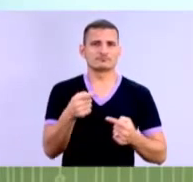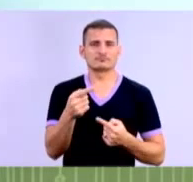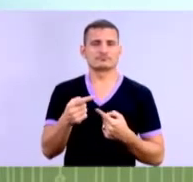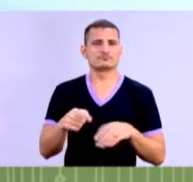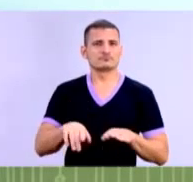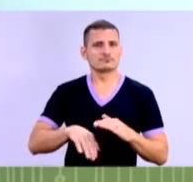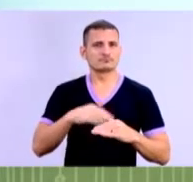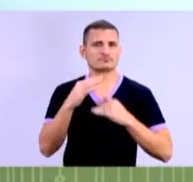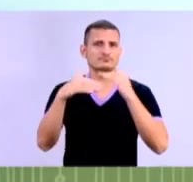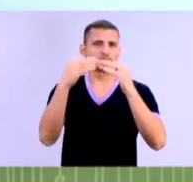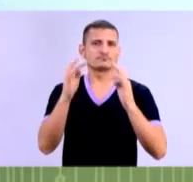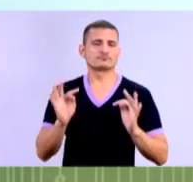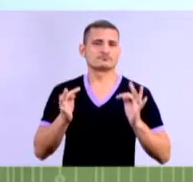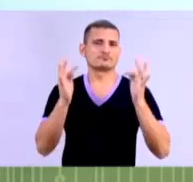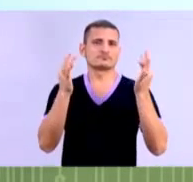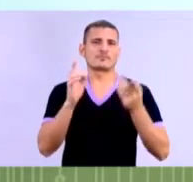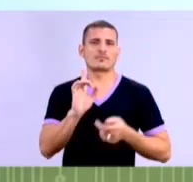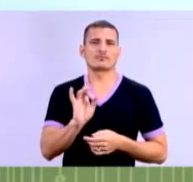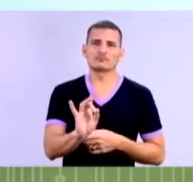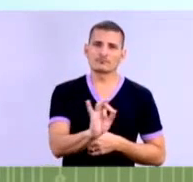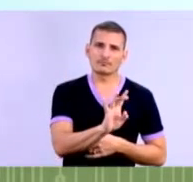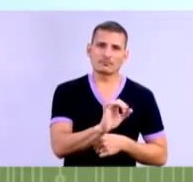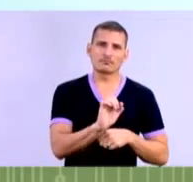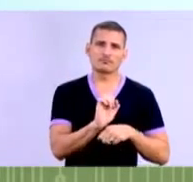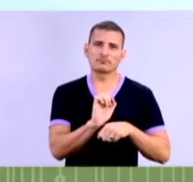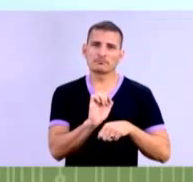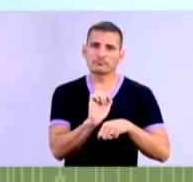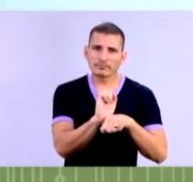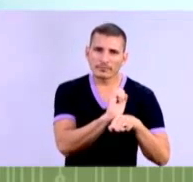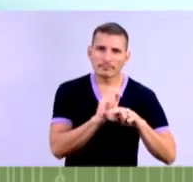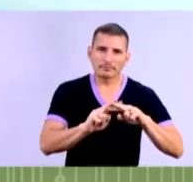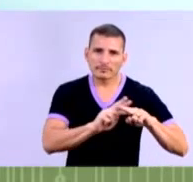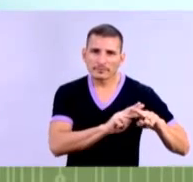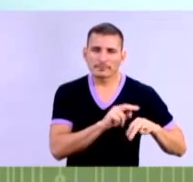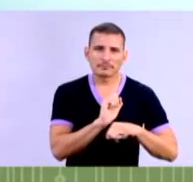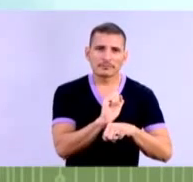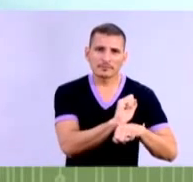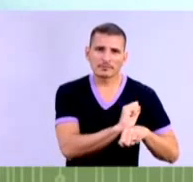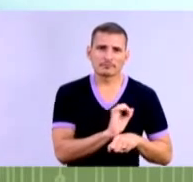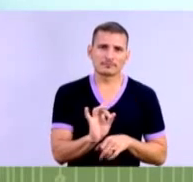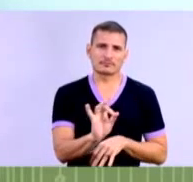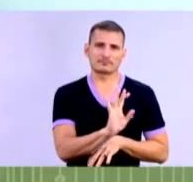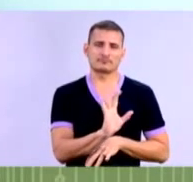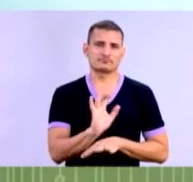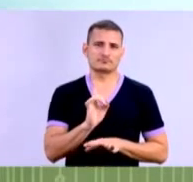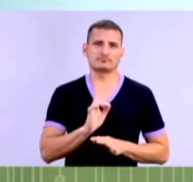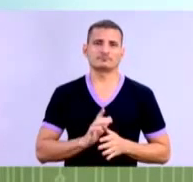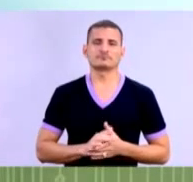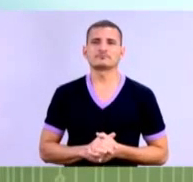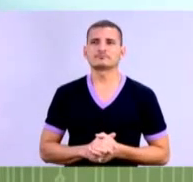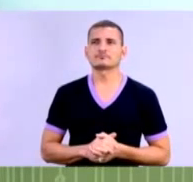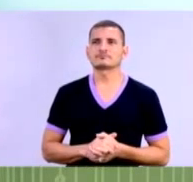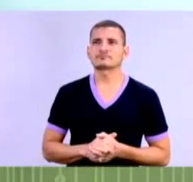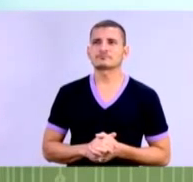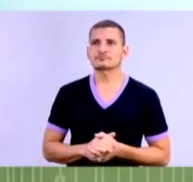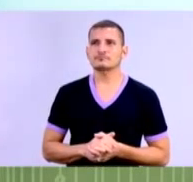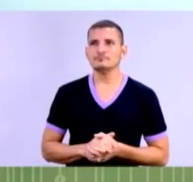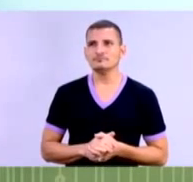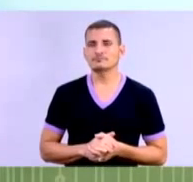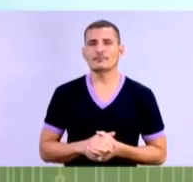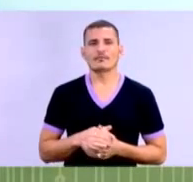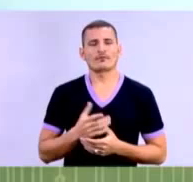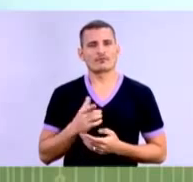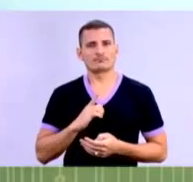aí não fica cada um preso a somente um fabricante, correto? Mas muito bom, estamos sempre trabalhando no